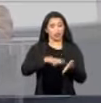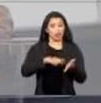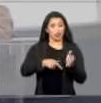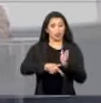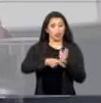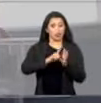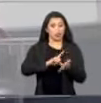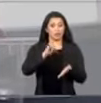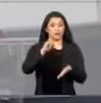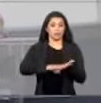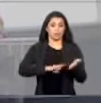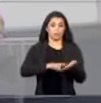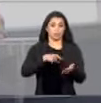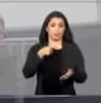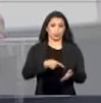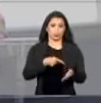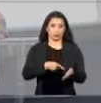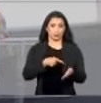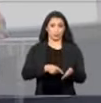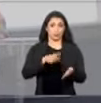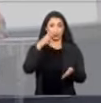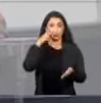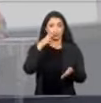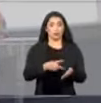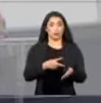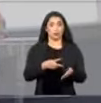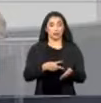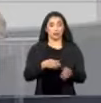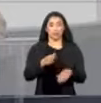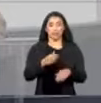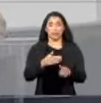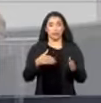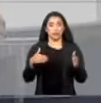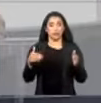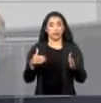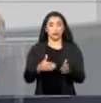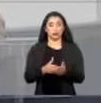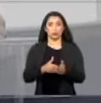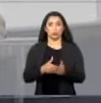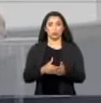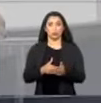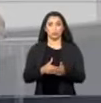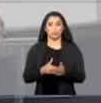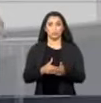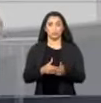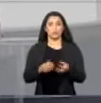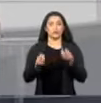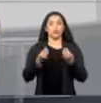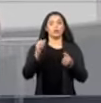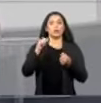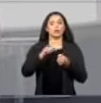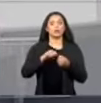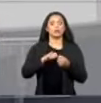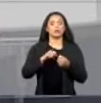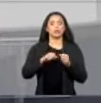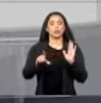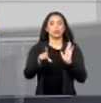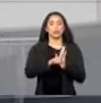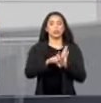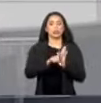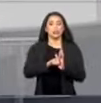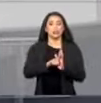esse tipo de... Aqui está toda a... como foi feita uma lei que